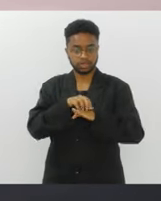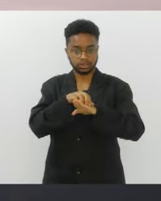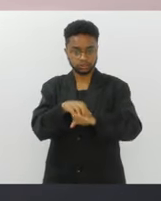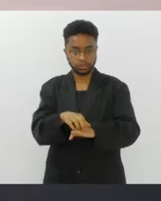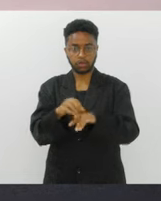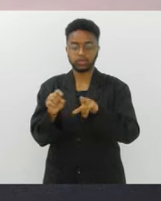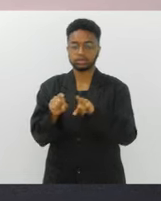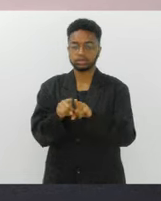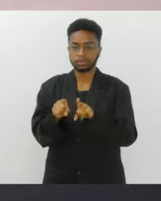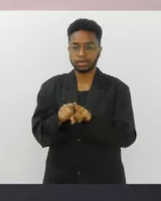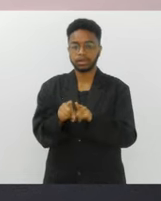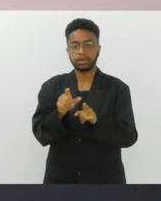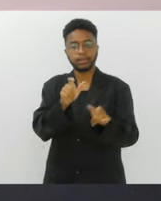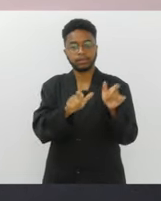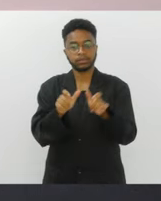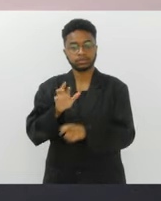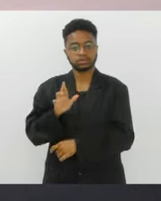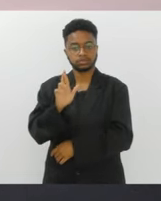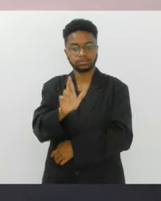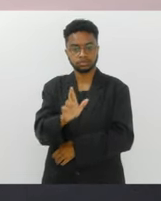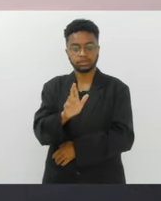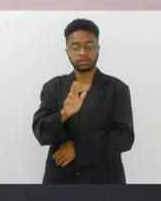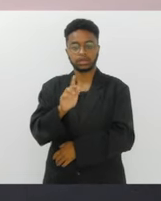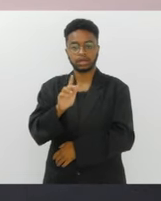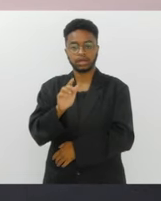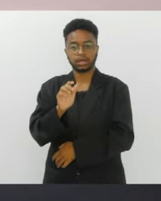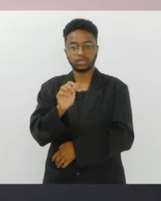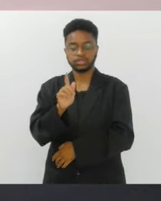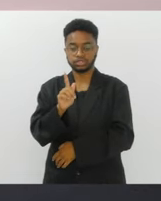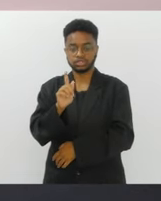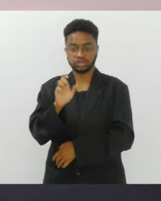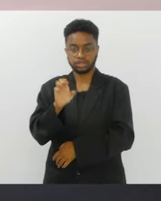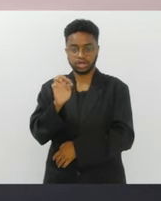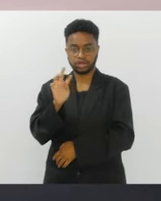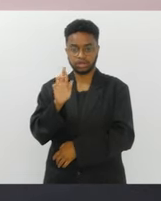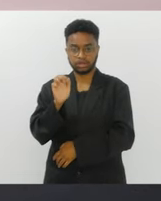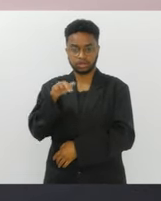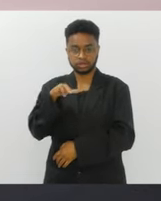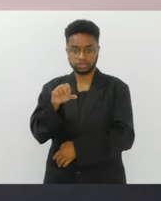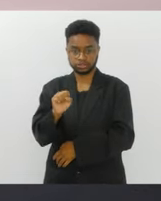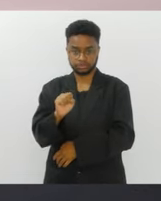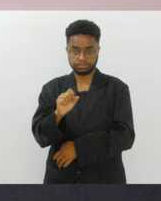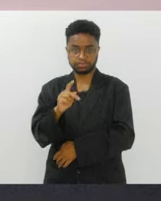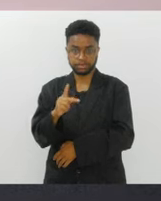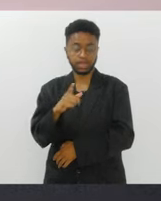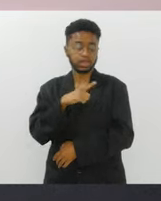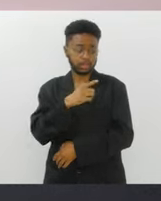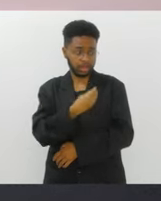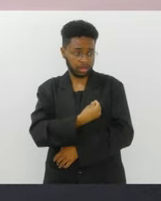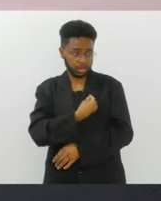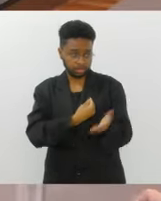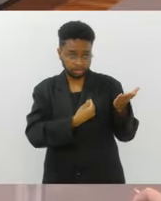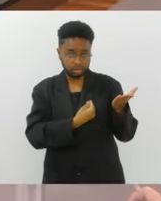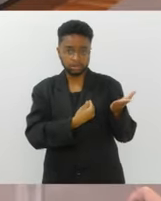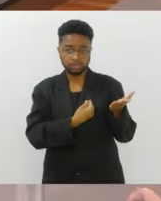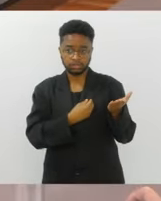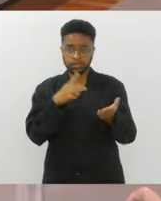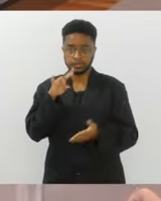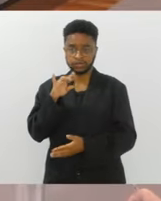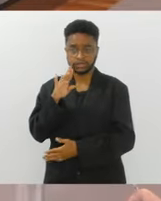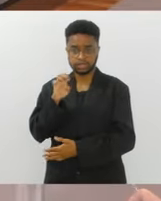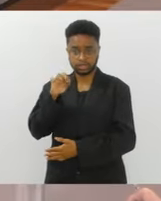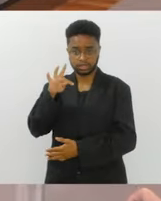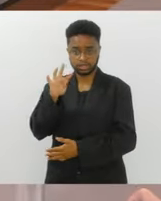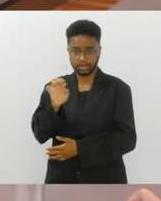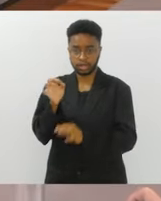Transporte, representante da própria Getransp. Está ali, ó. Sim. Vicente Loureiro acompanhou. Né? E